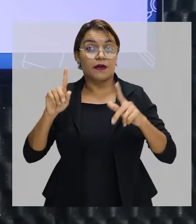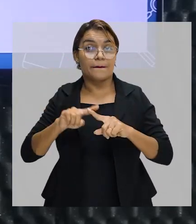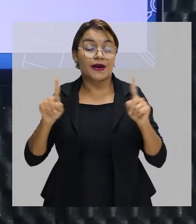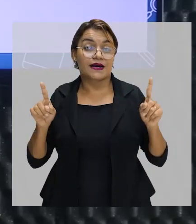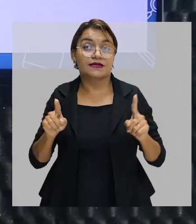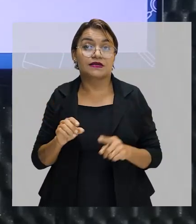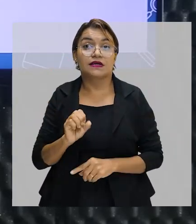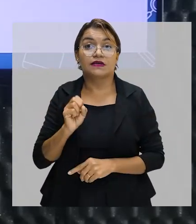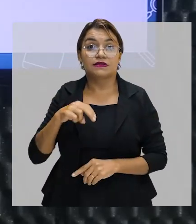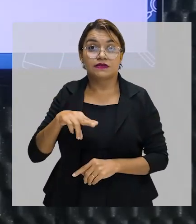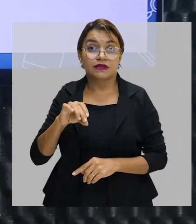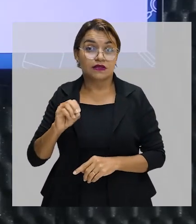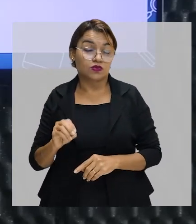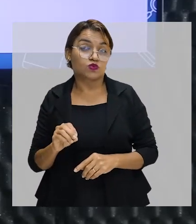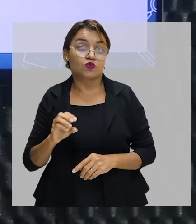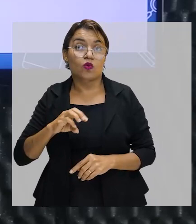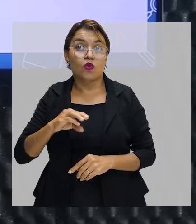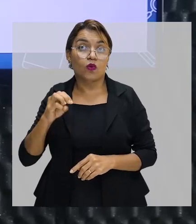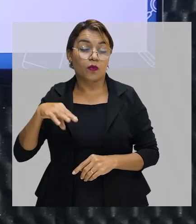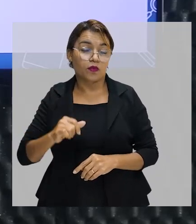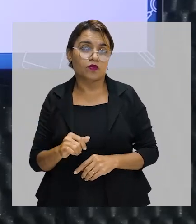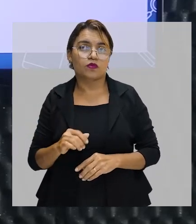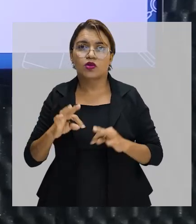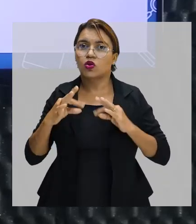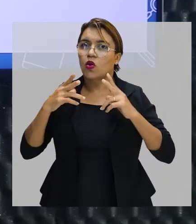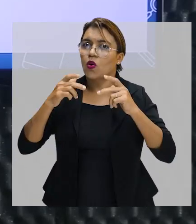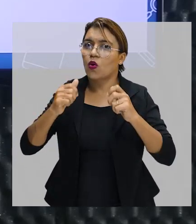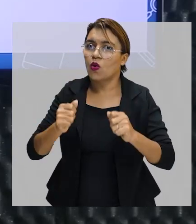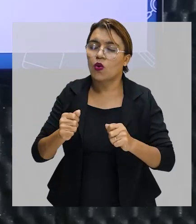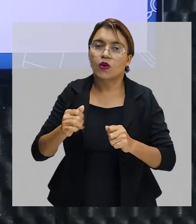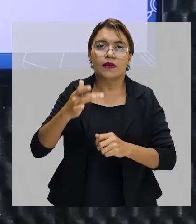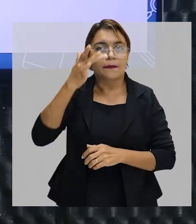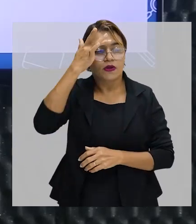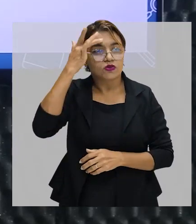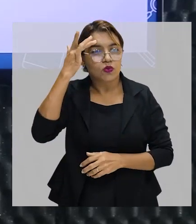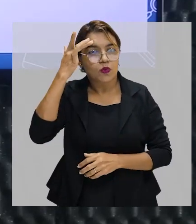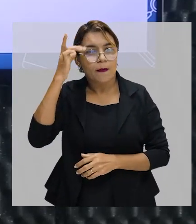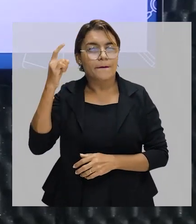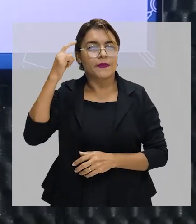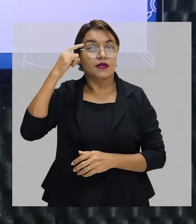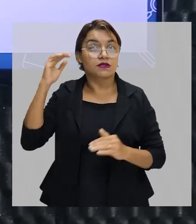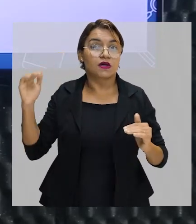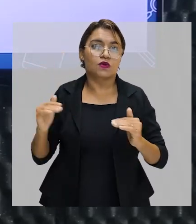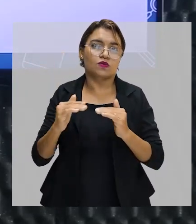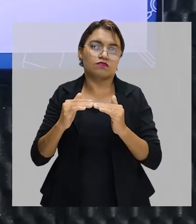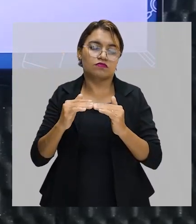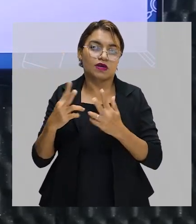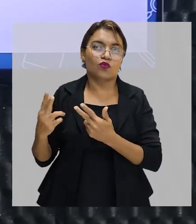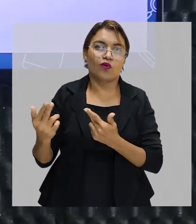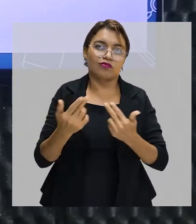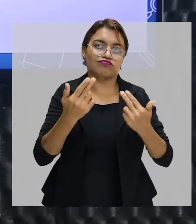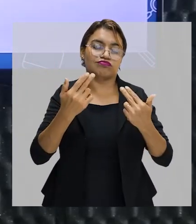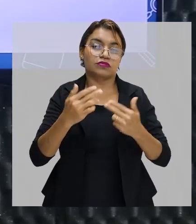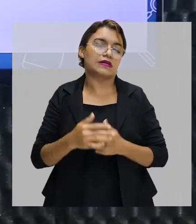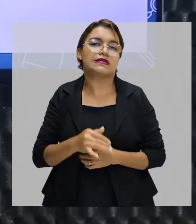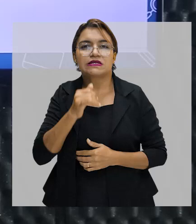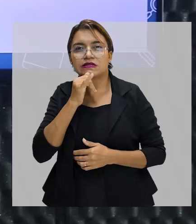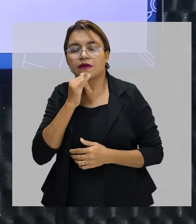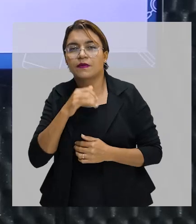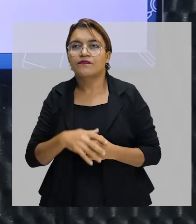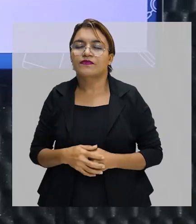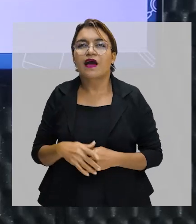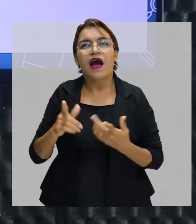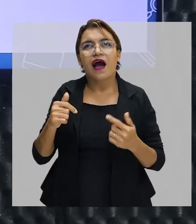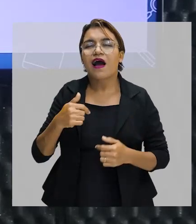aquilo que todo mundo pensa, todo mundo age assim. Eu não vou fazer tal coisa porque fulano de